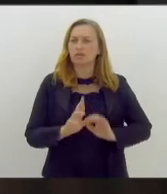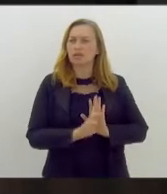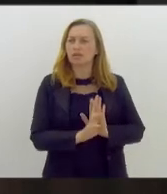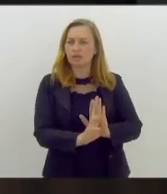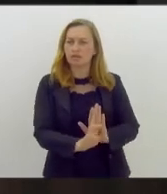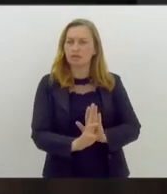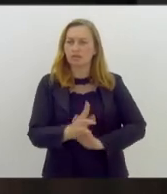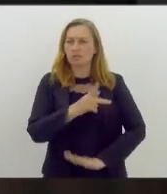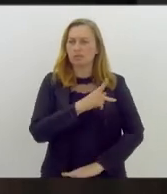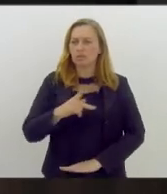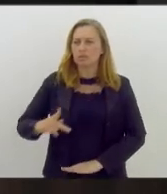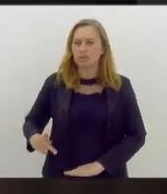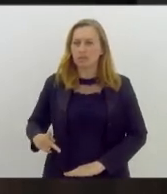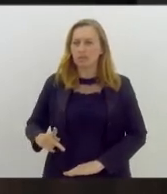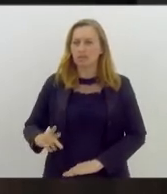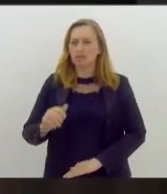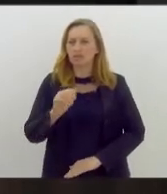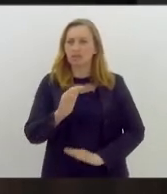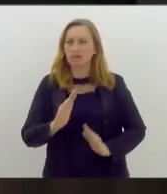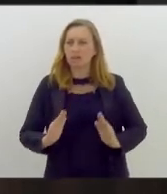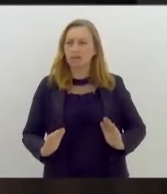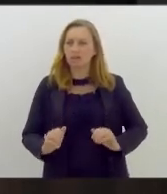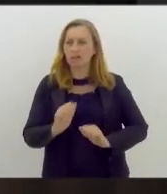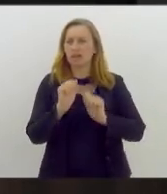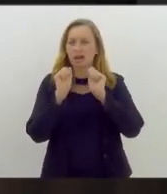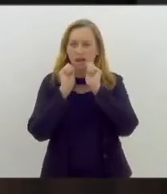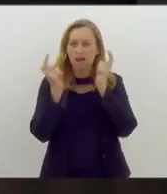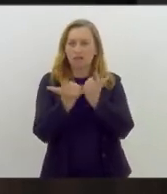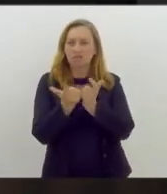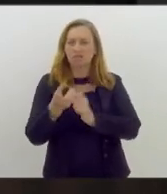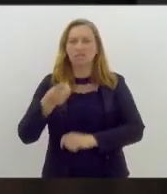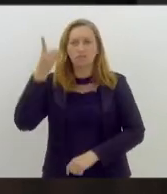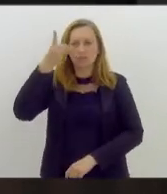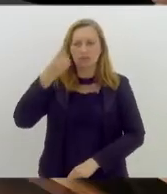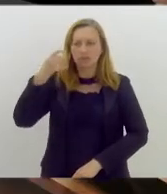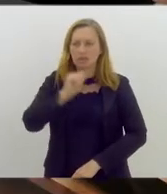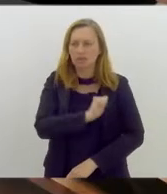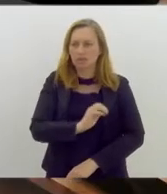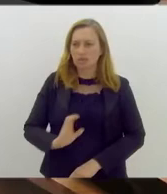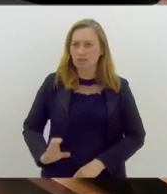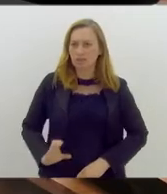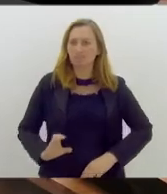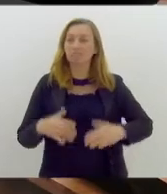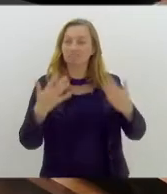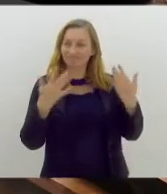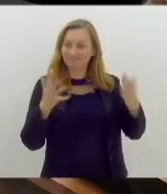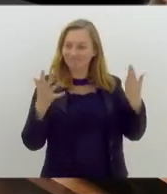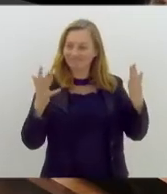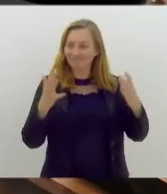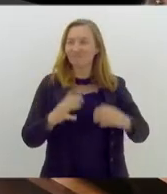o presidente da Assembleia Legislativa, deputado André Siciliano.